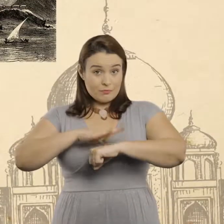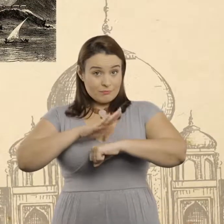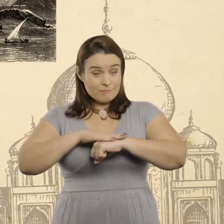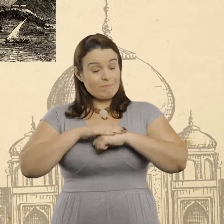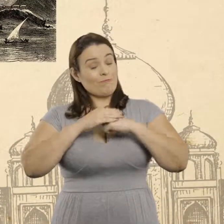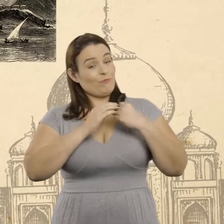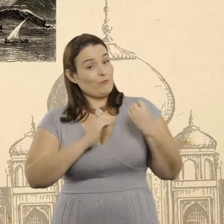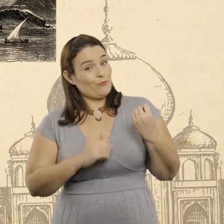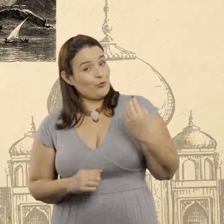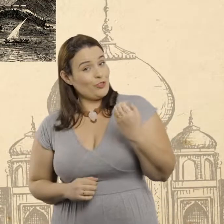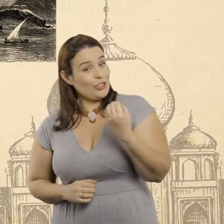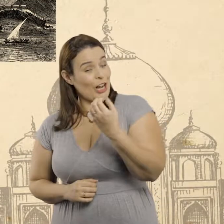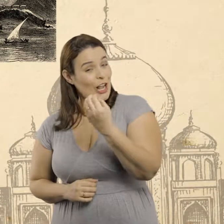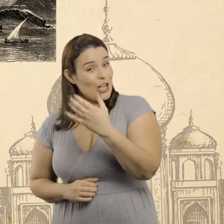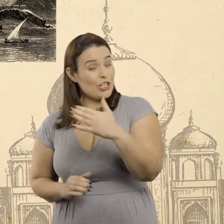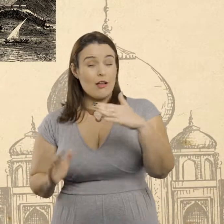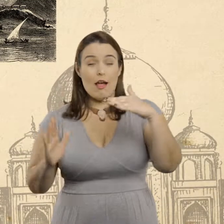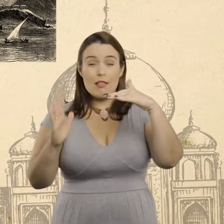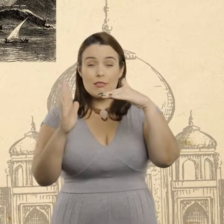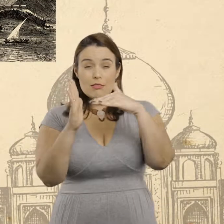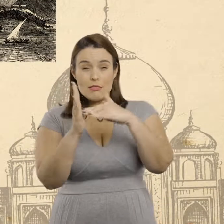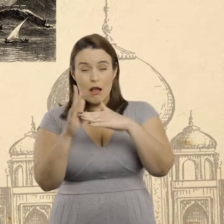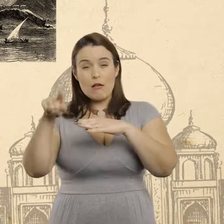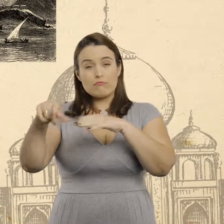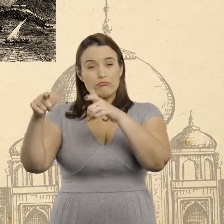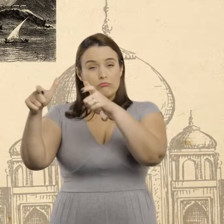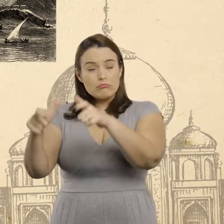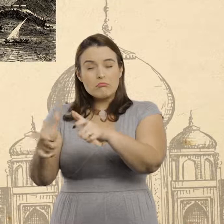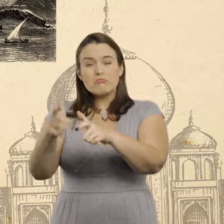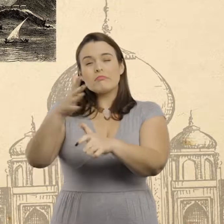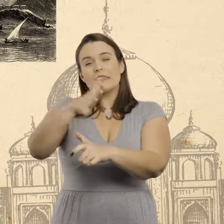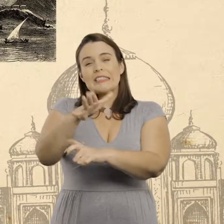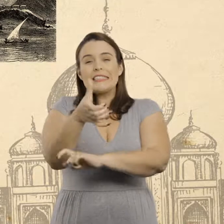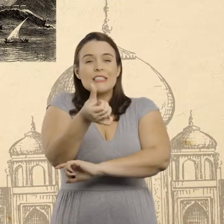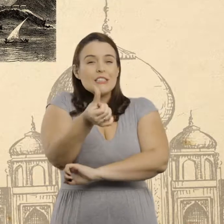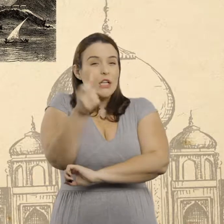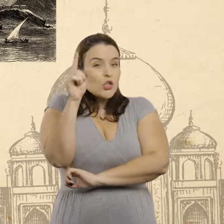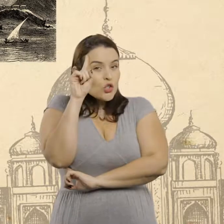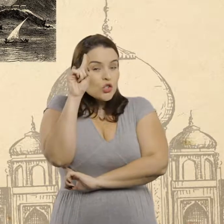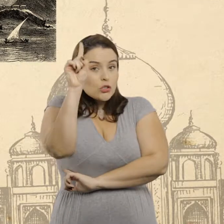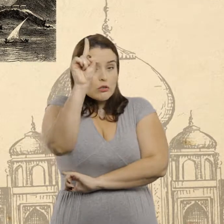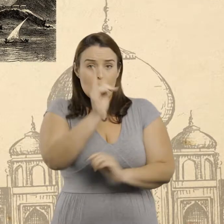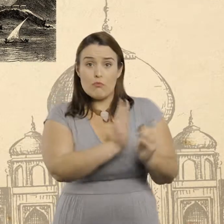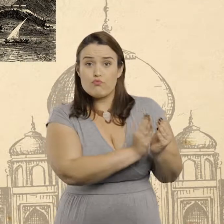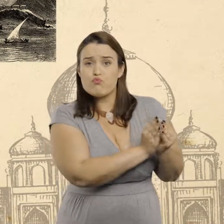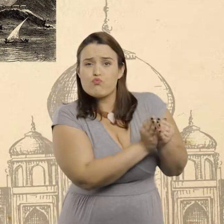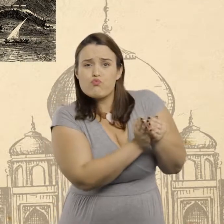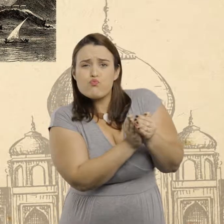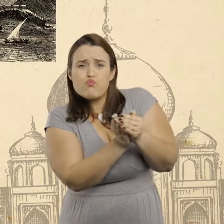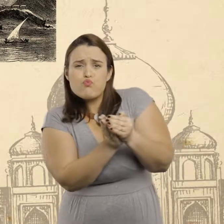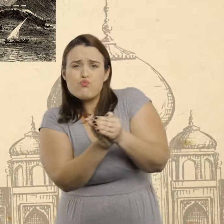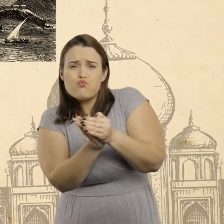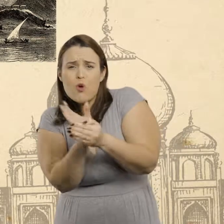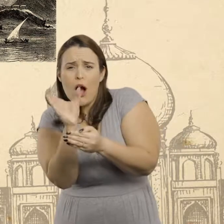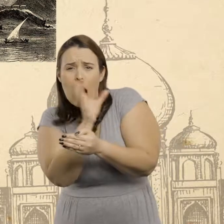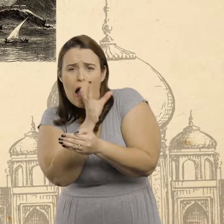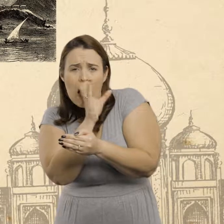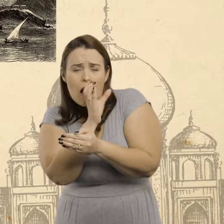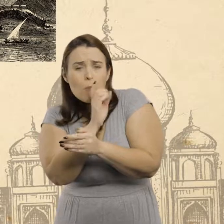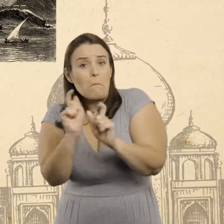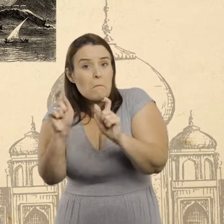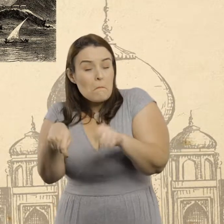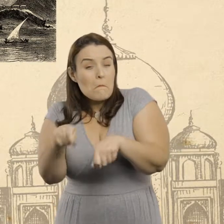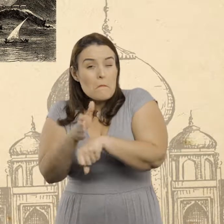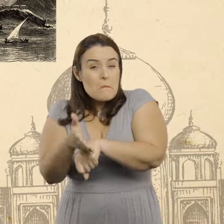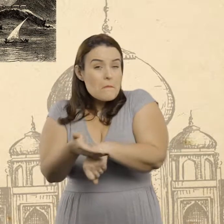O tempo de viagem até a próxima parada seria de quase 6 dias. O navio era muito rápido e poderia